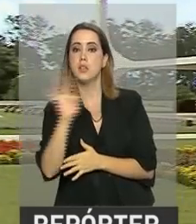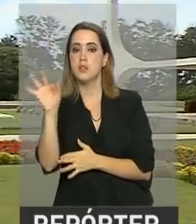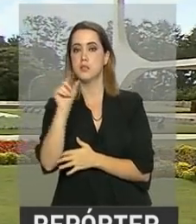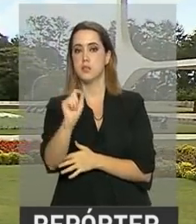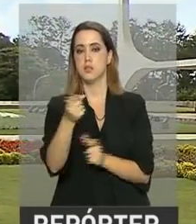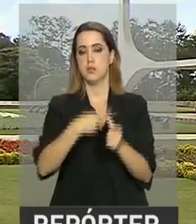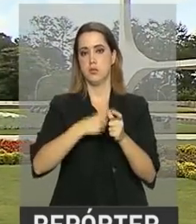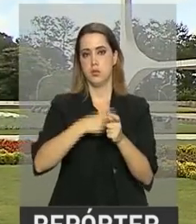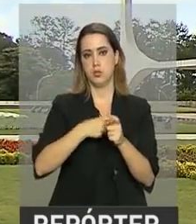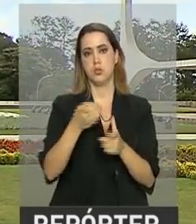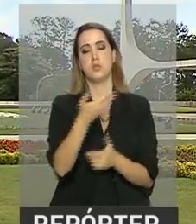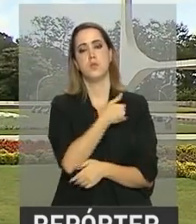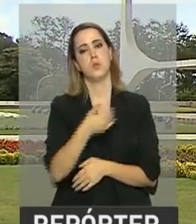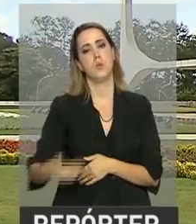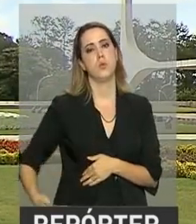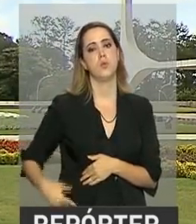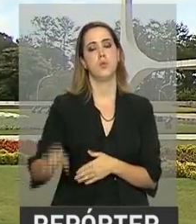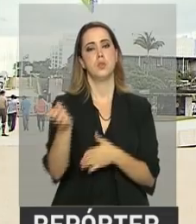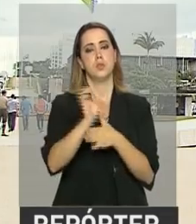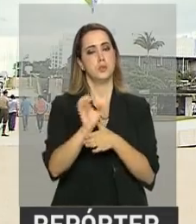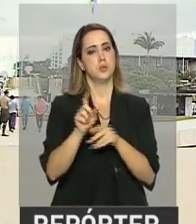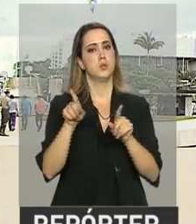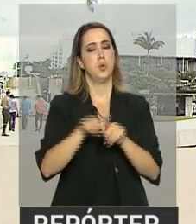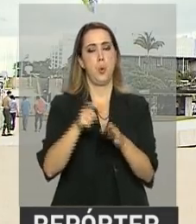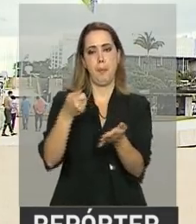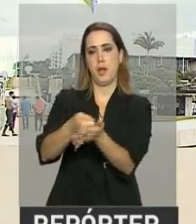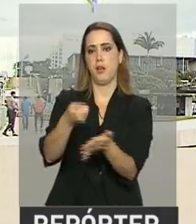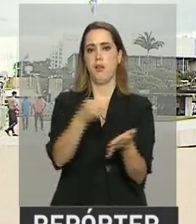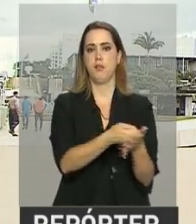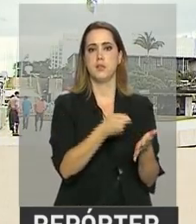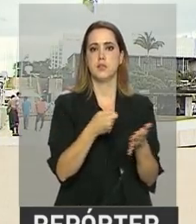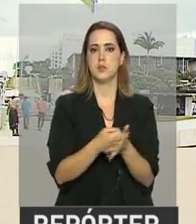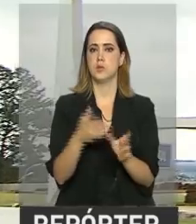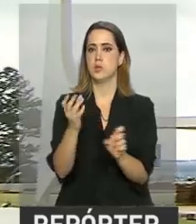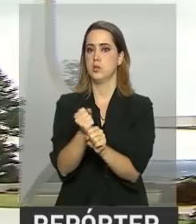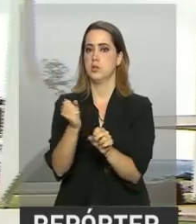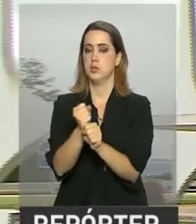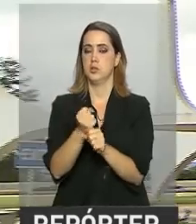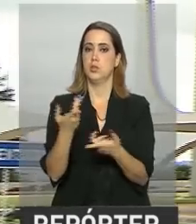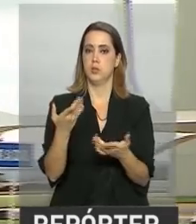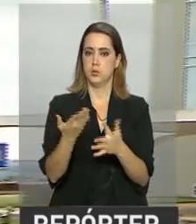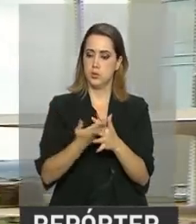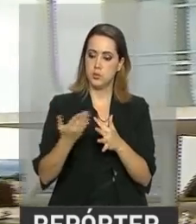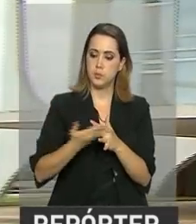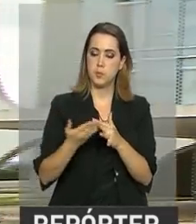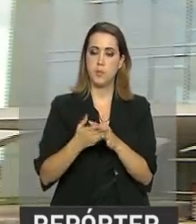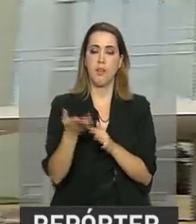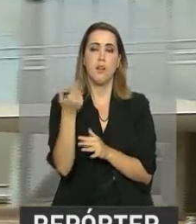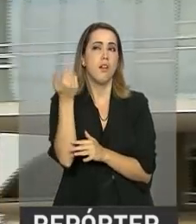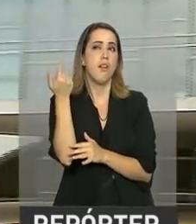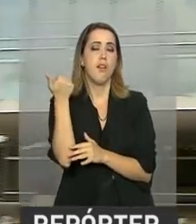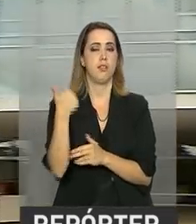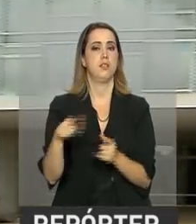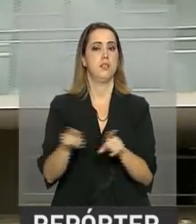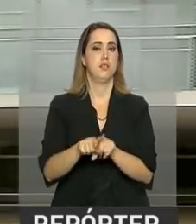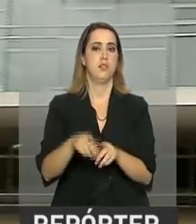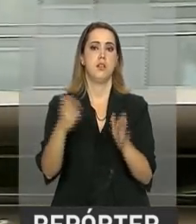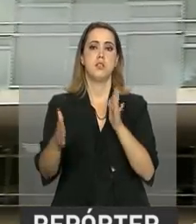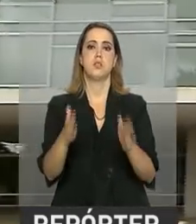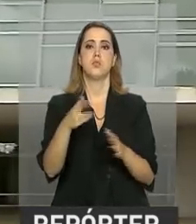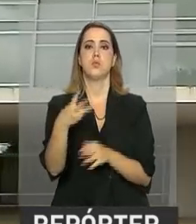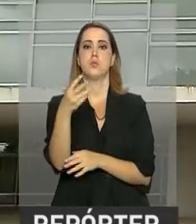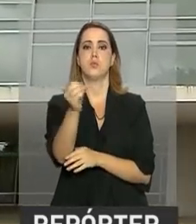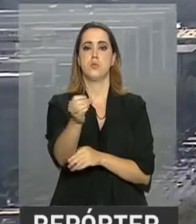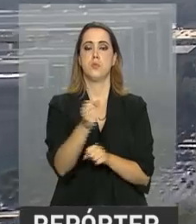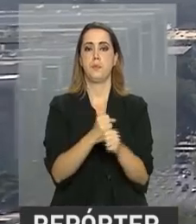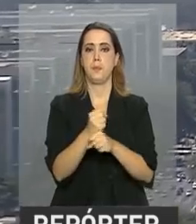governos estaduais passaram a pagar em parcelas o saldo devedor ao governo. Pelo acerto da época, o prazo para o pagamento era de